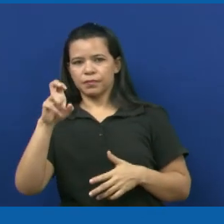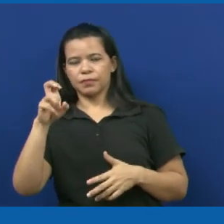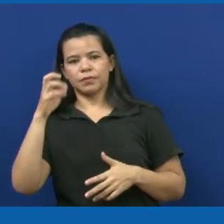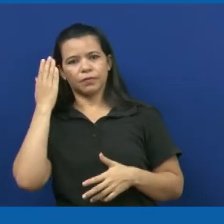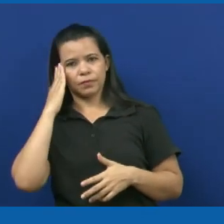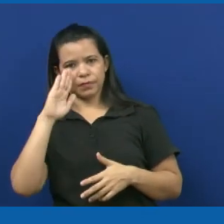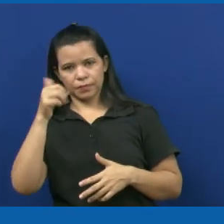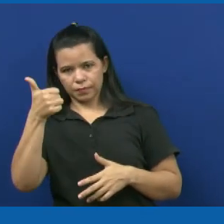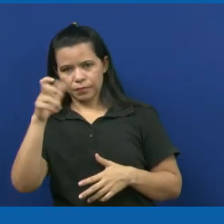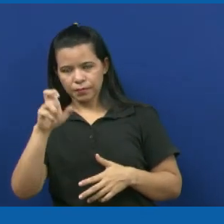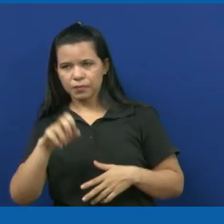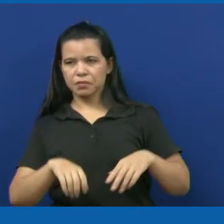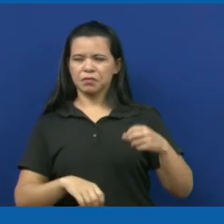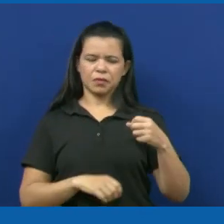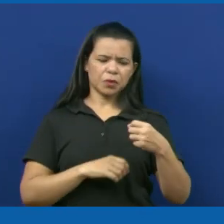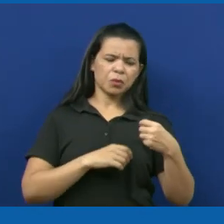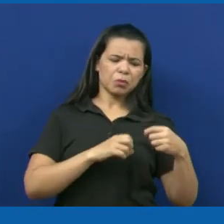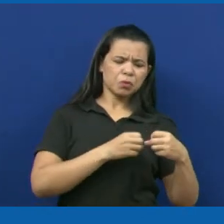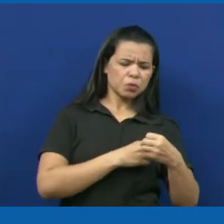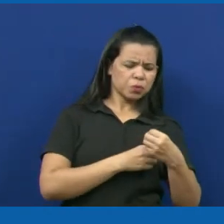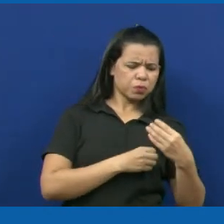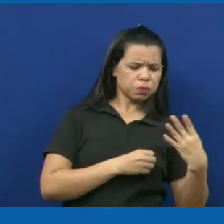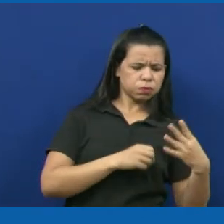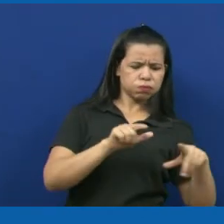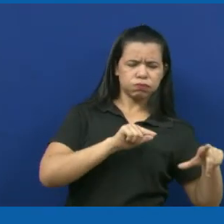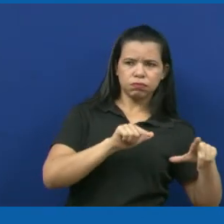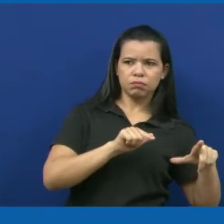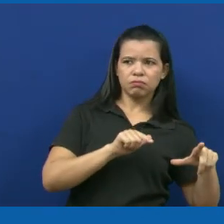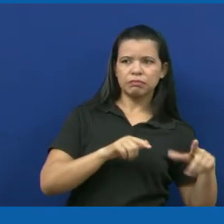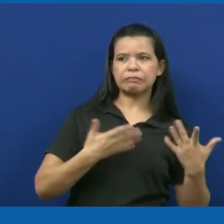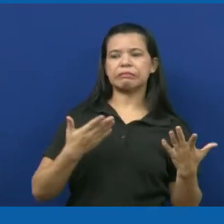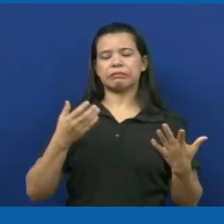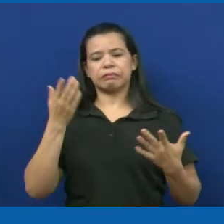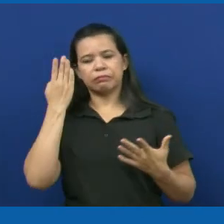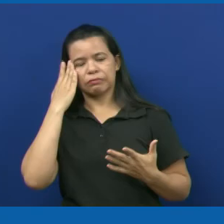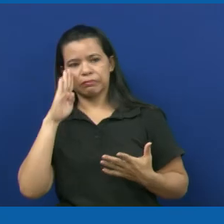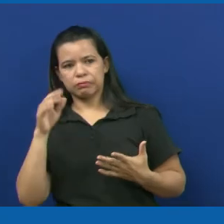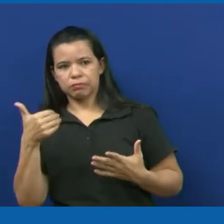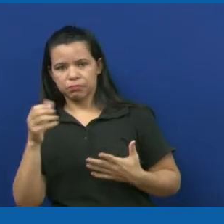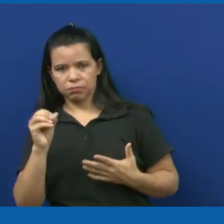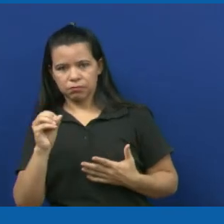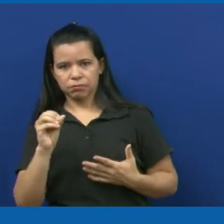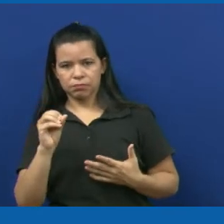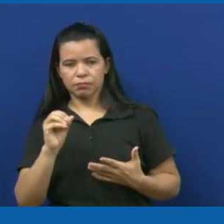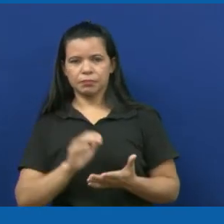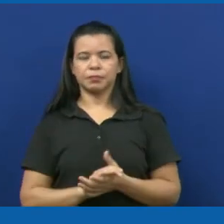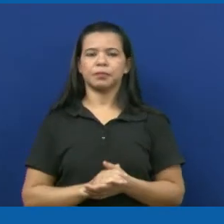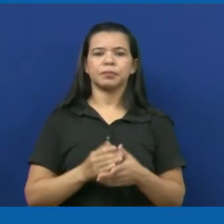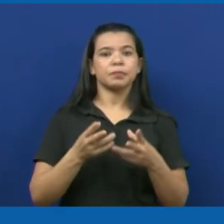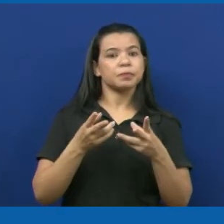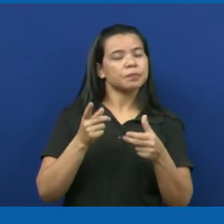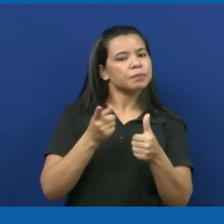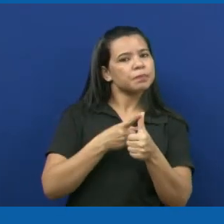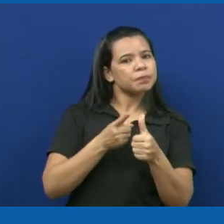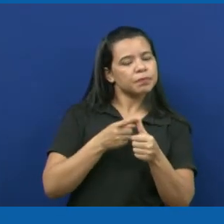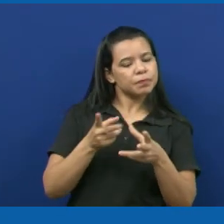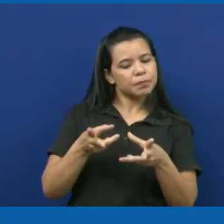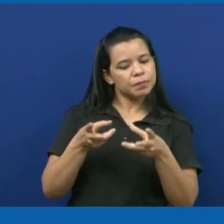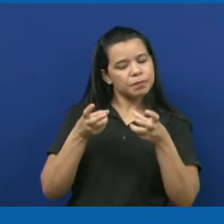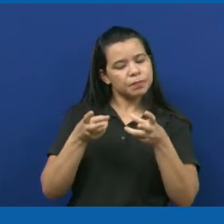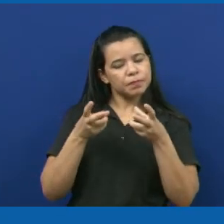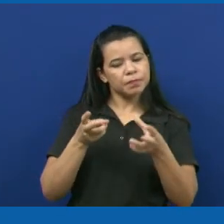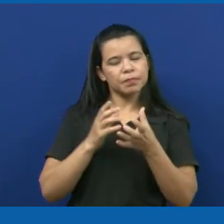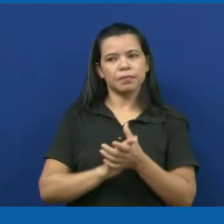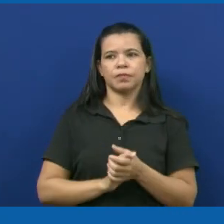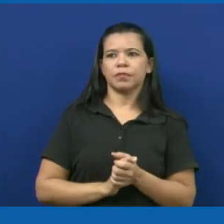ser, eu tenho 10 dias de trabalho. Primeira coisa que você tem que observar aqui é o seguinte, eu diminuí a minha quantidade de dias